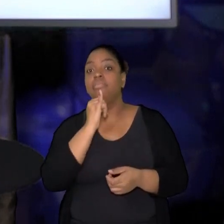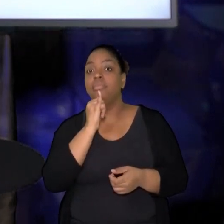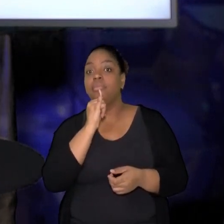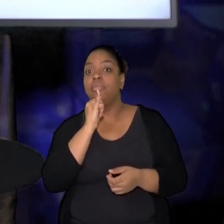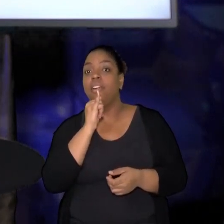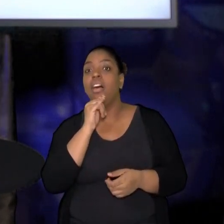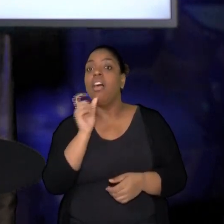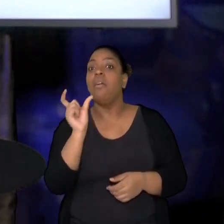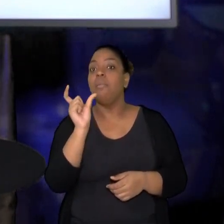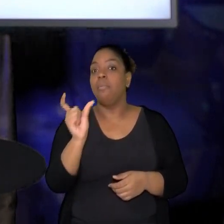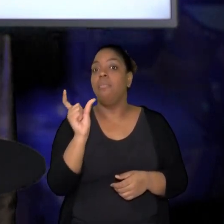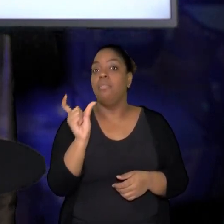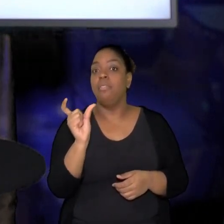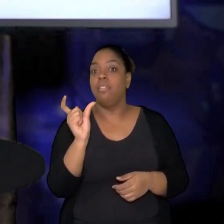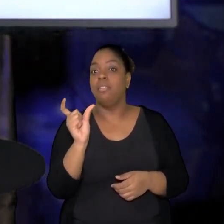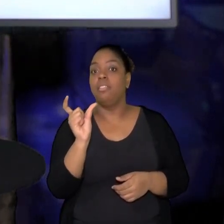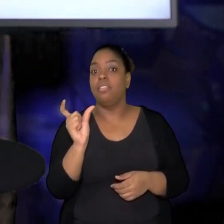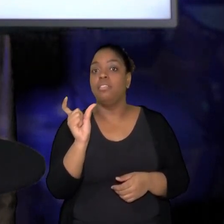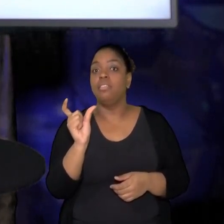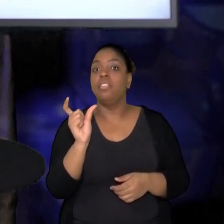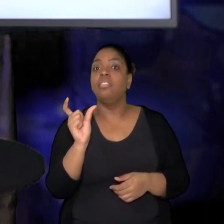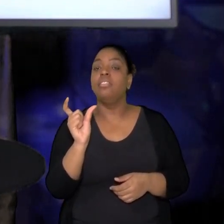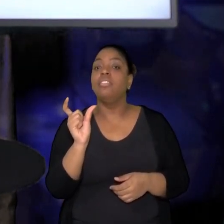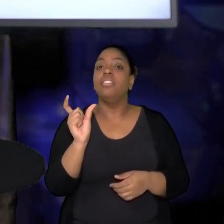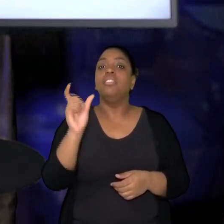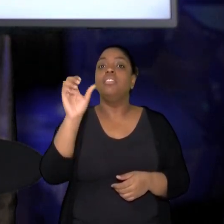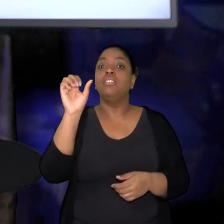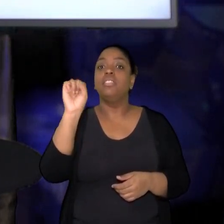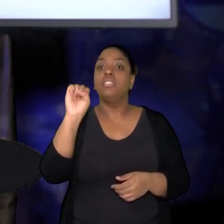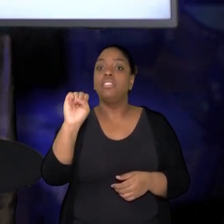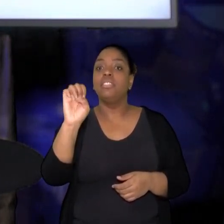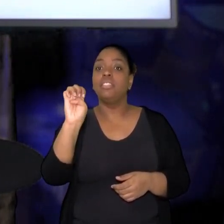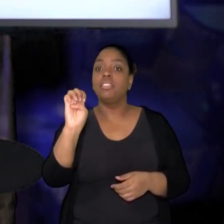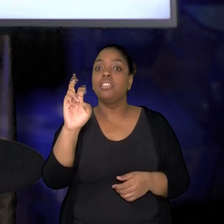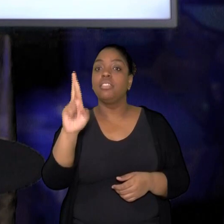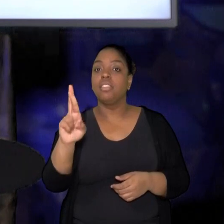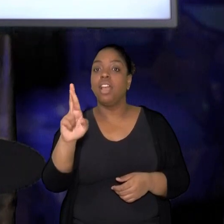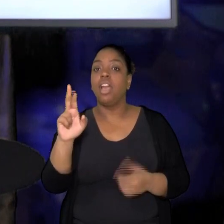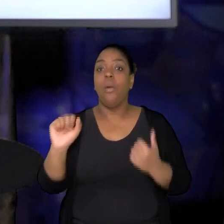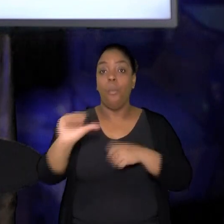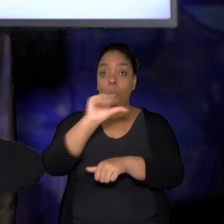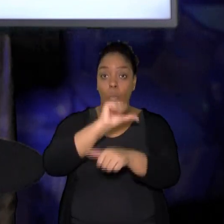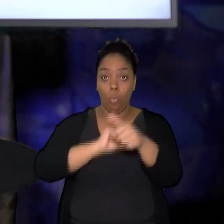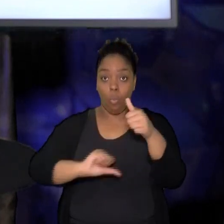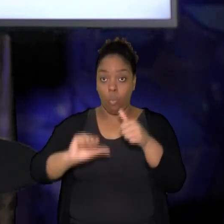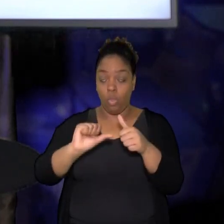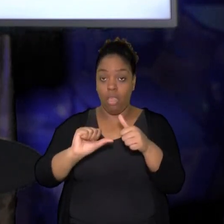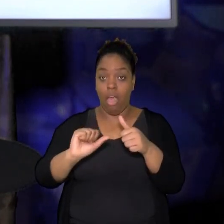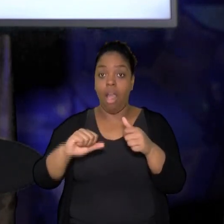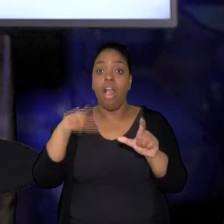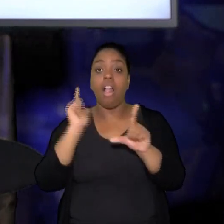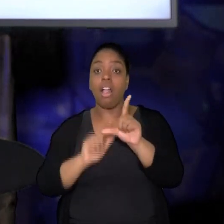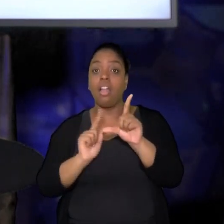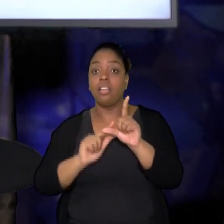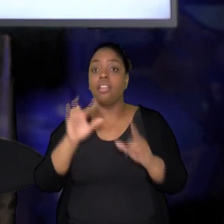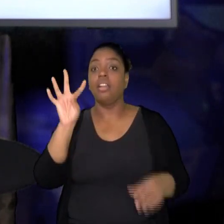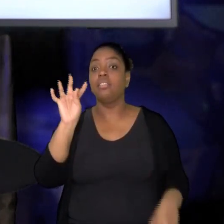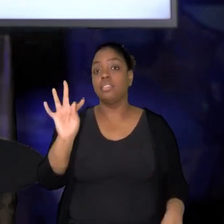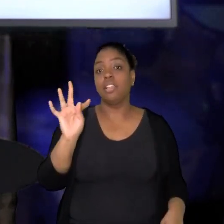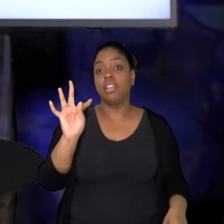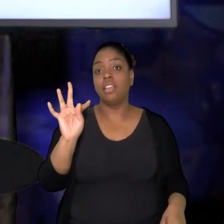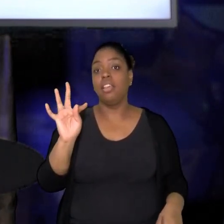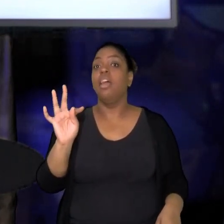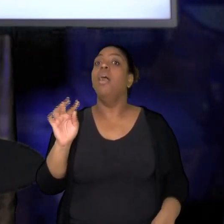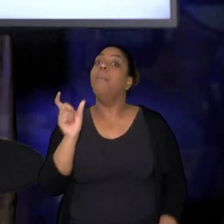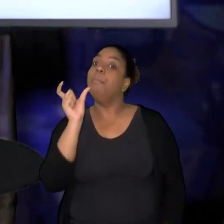trocar apenas a letrinha inicial, que é a letra S, pela letra T, nós teremos